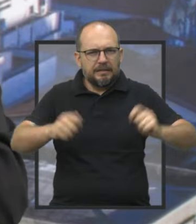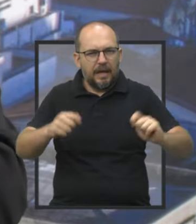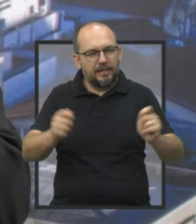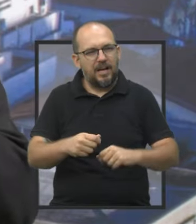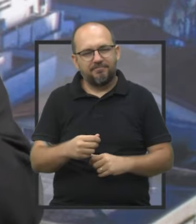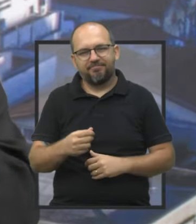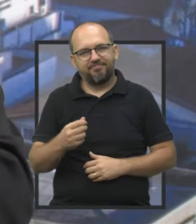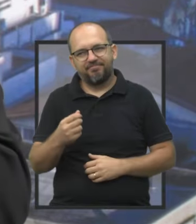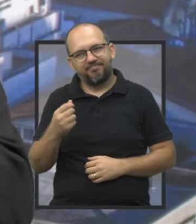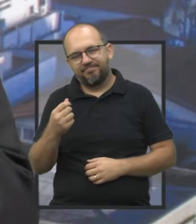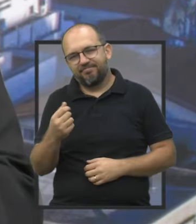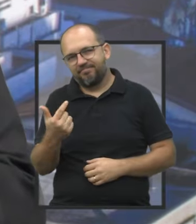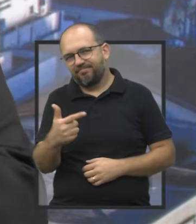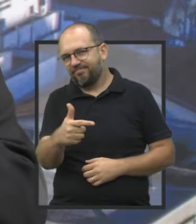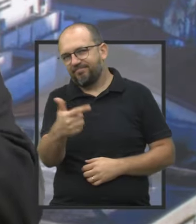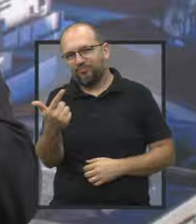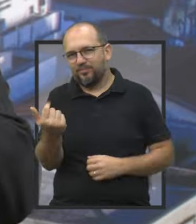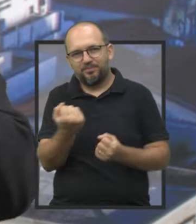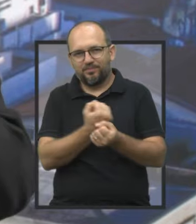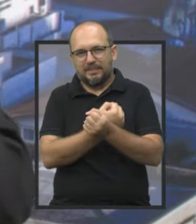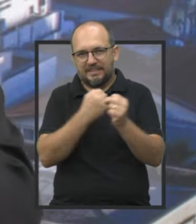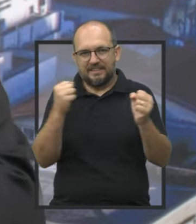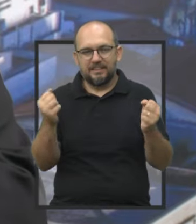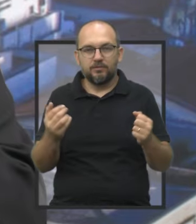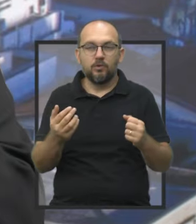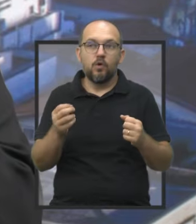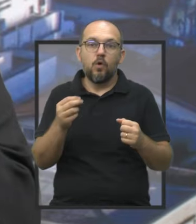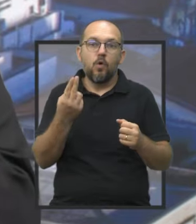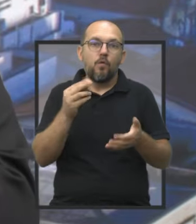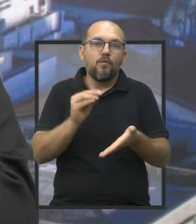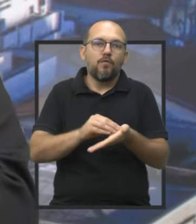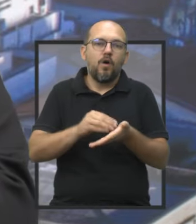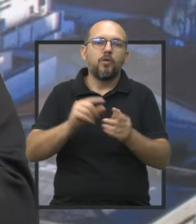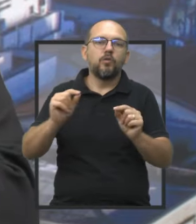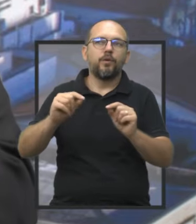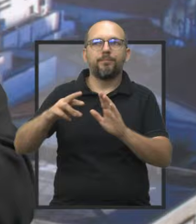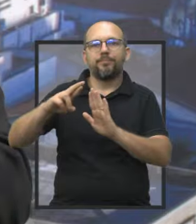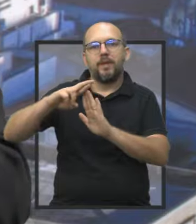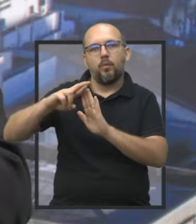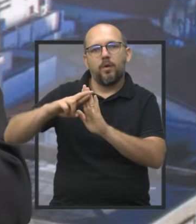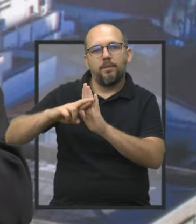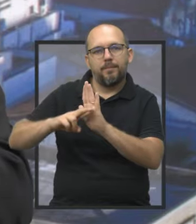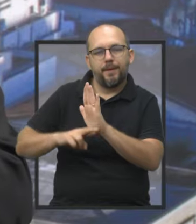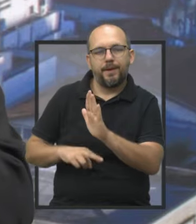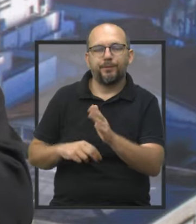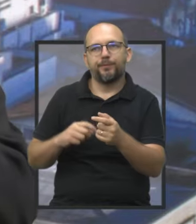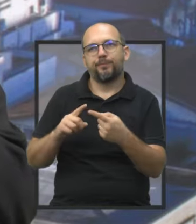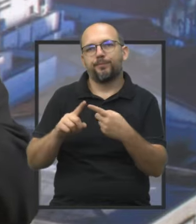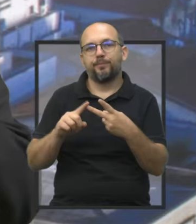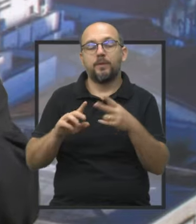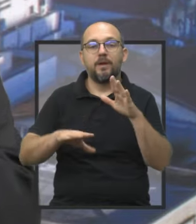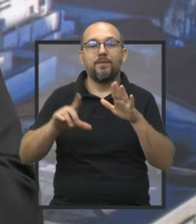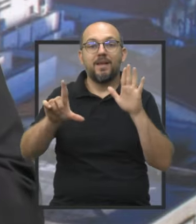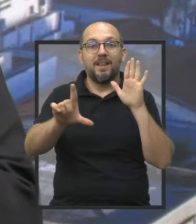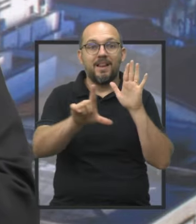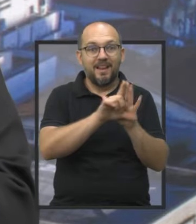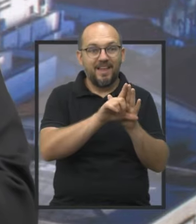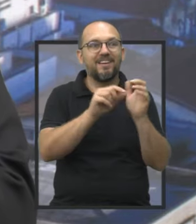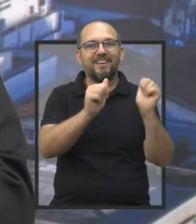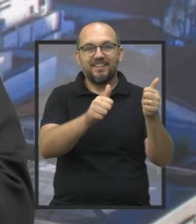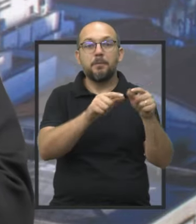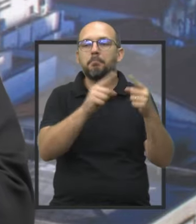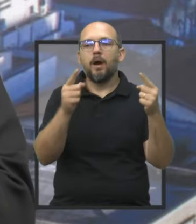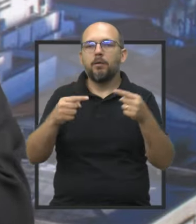e aí eu tenho diversas nuances, ou por falta de regulamentação, ou por leis